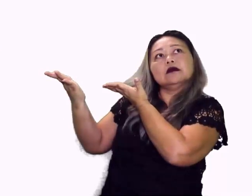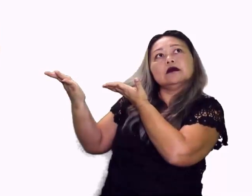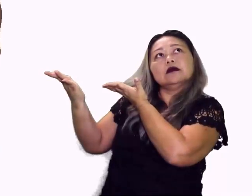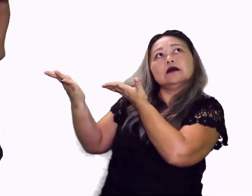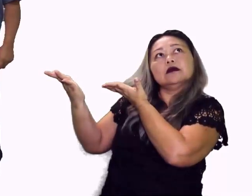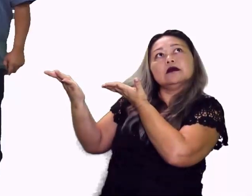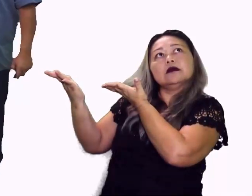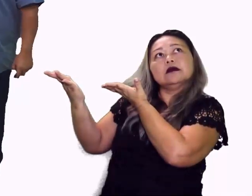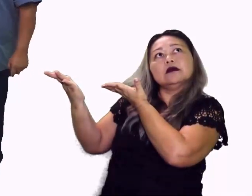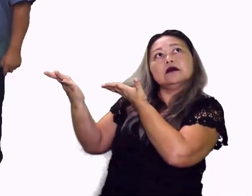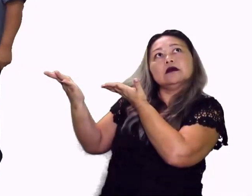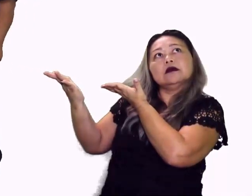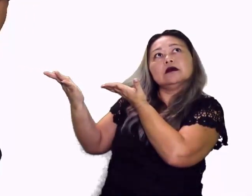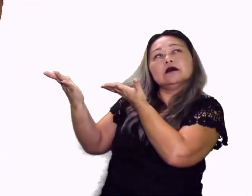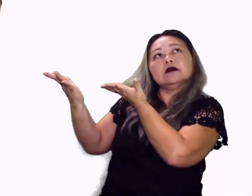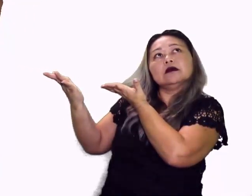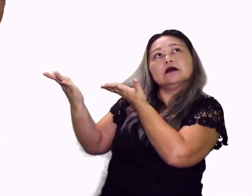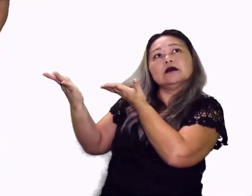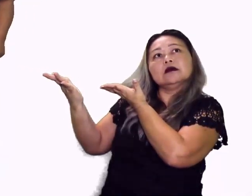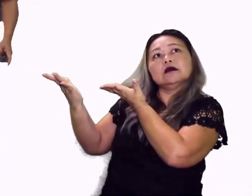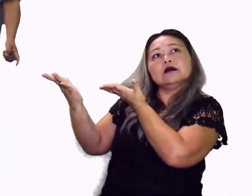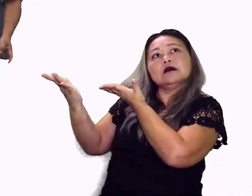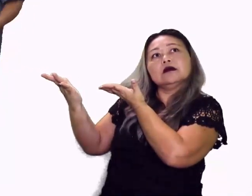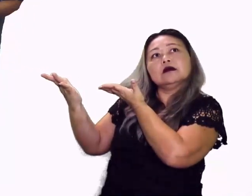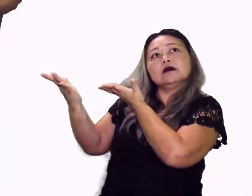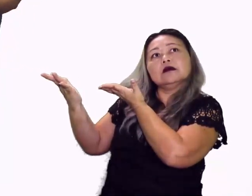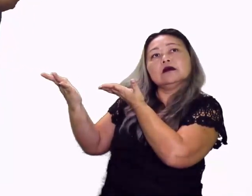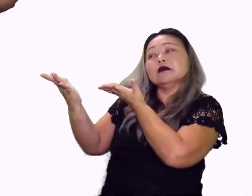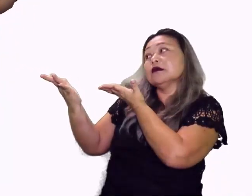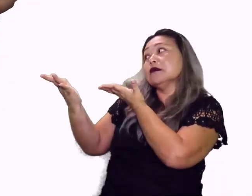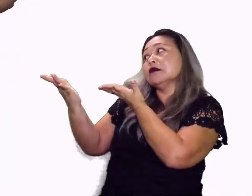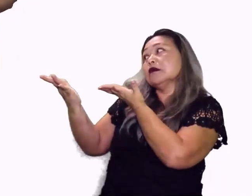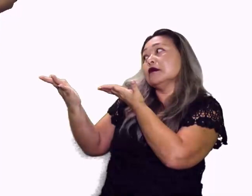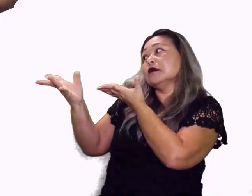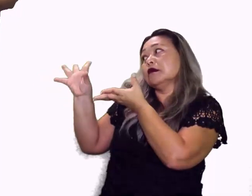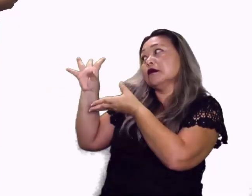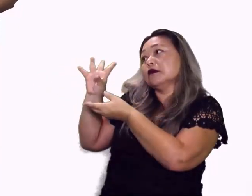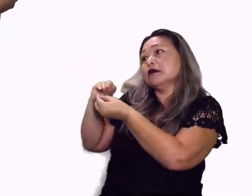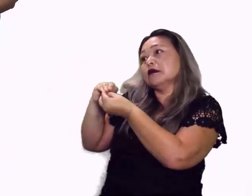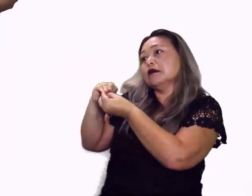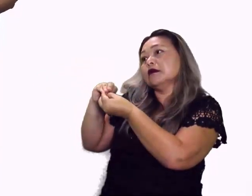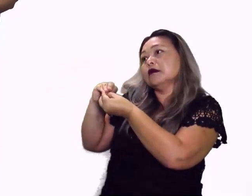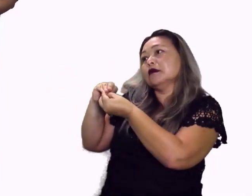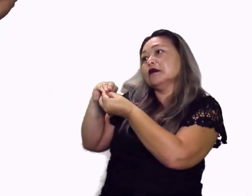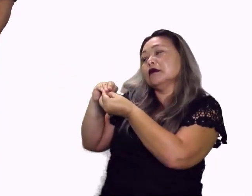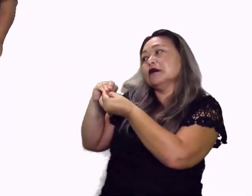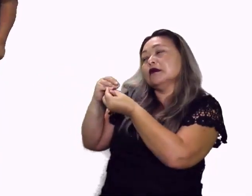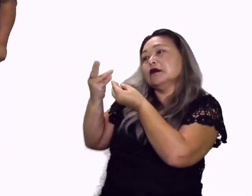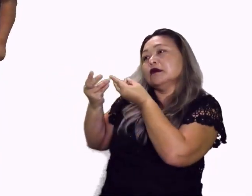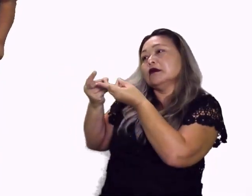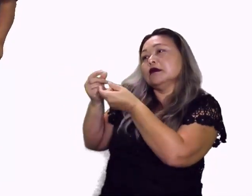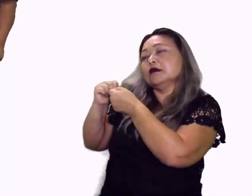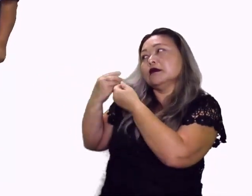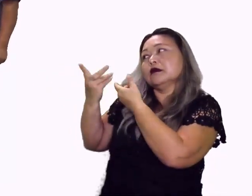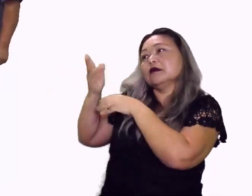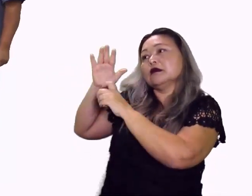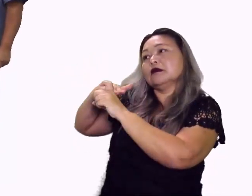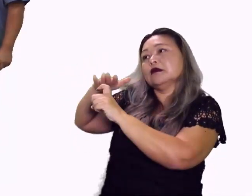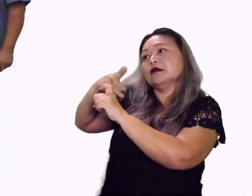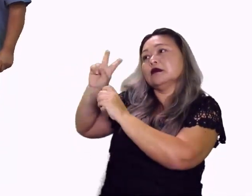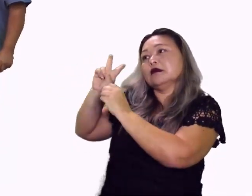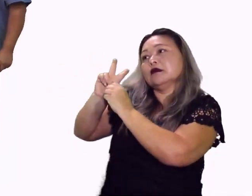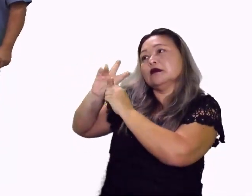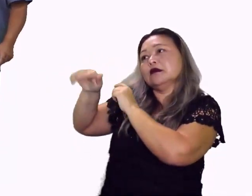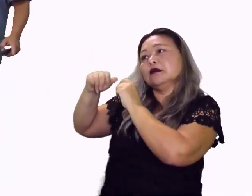um pouquinho sobre aqui do estado, né? Um resumo, tá? Um aperitivo sobre os mitos indígenas